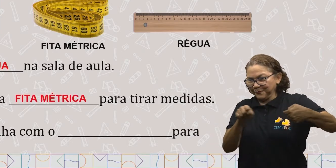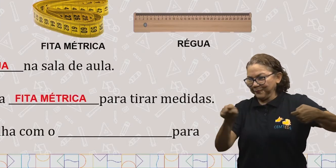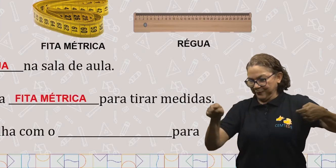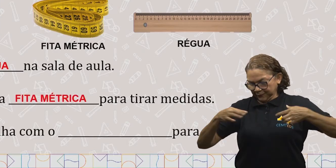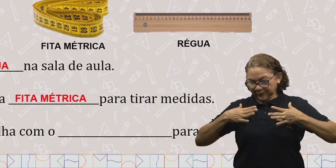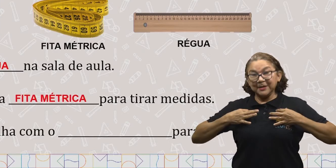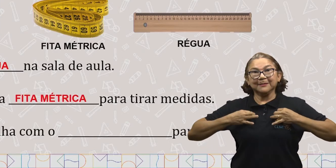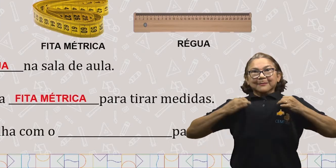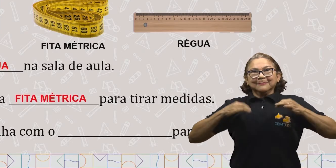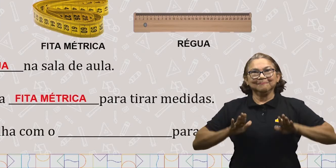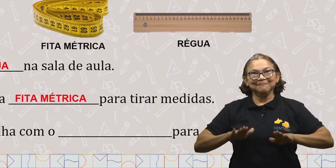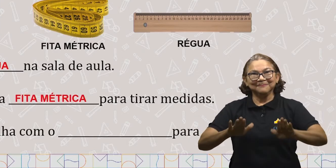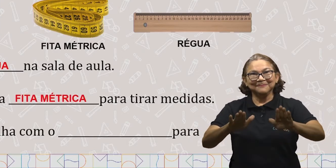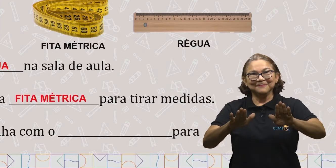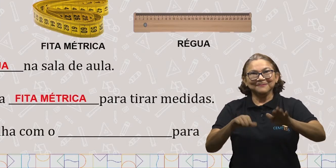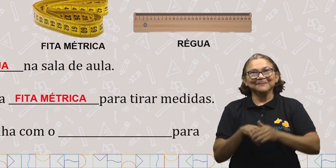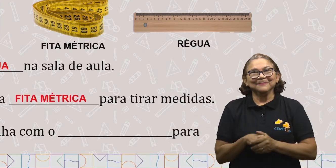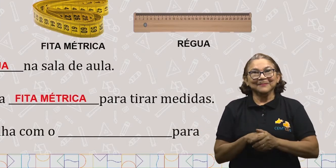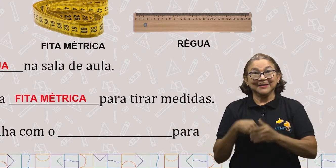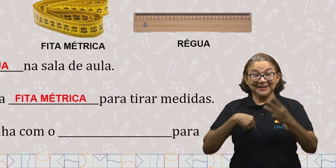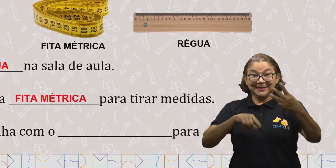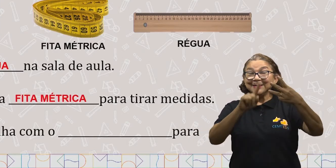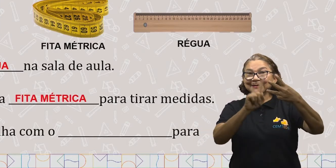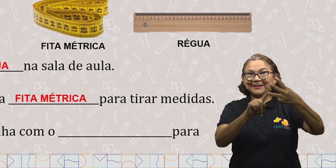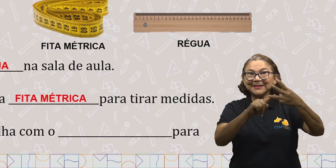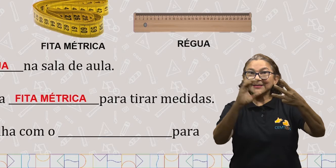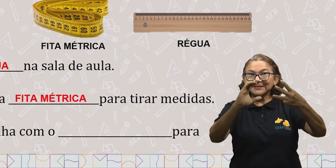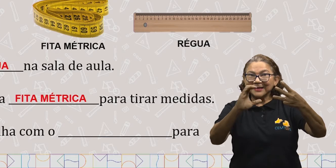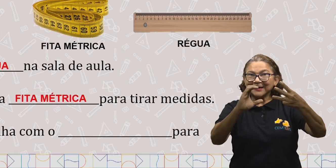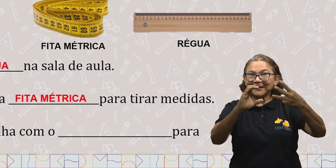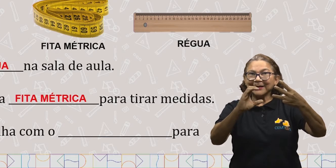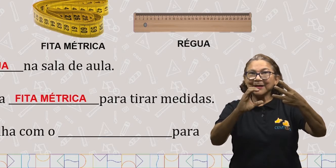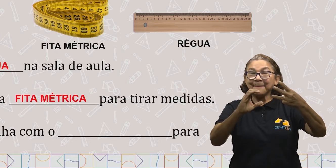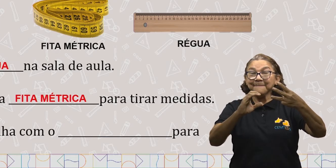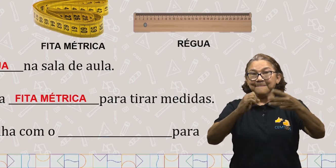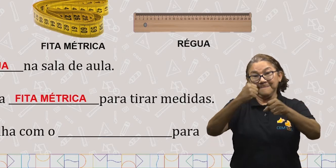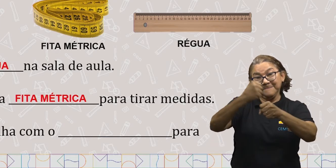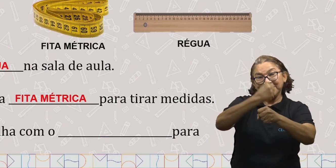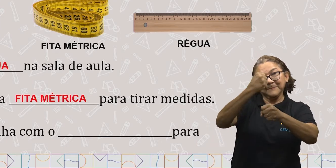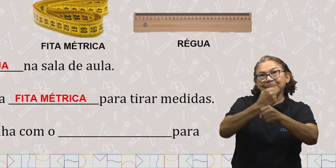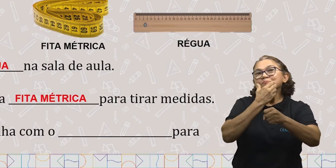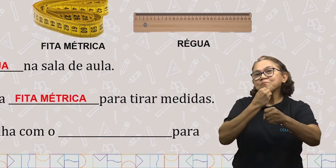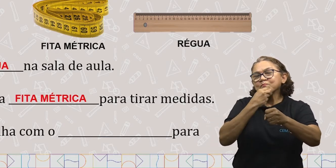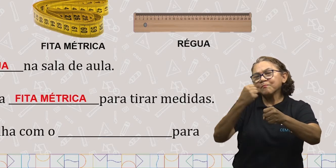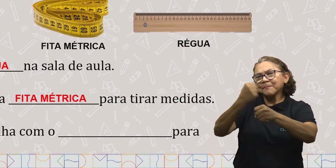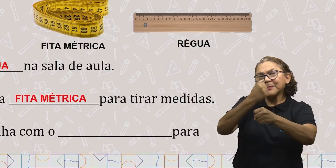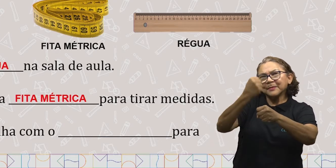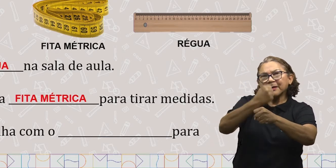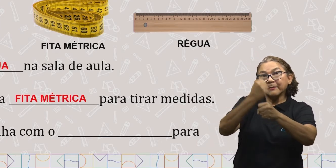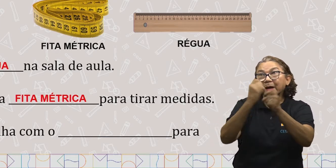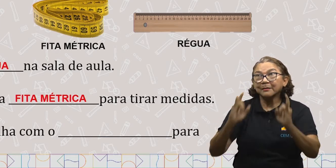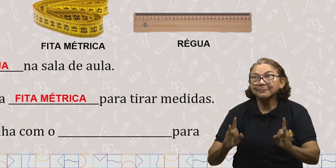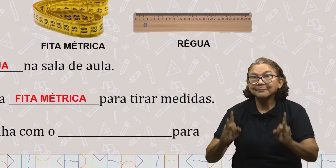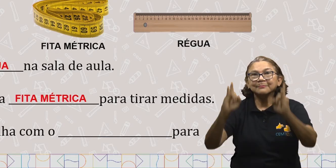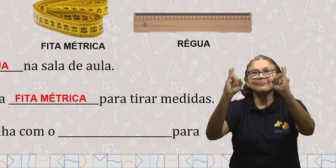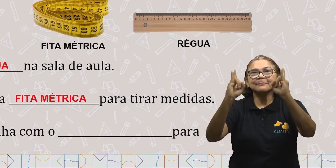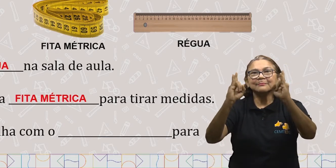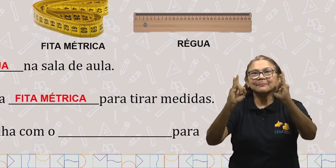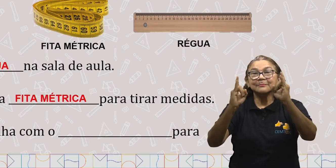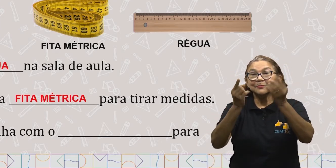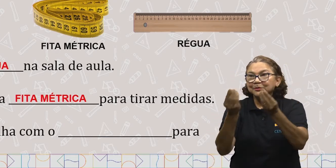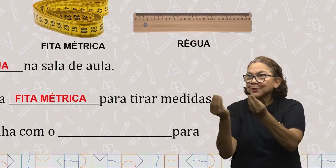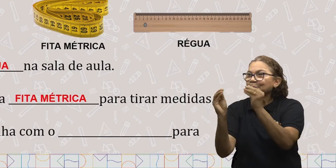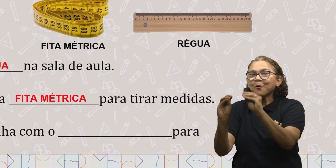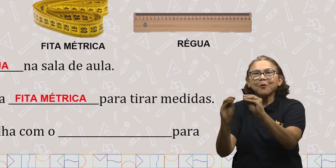para tirar medidas. Isso mesmo. E letra C, o pedreiro trabalha com. O que foi que você